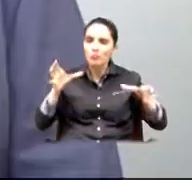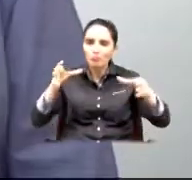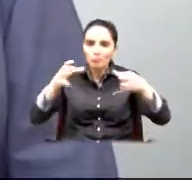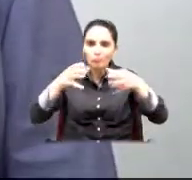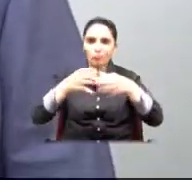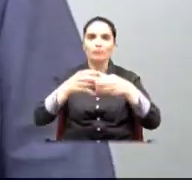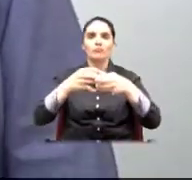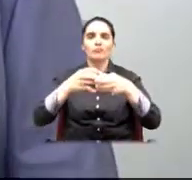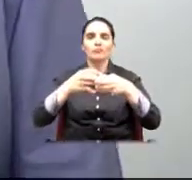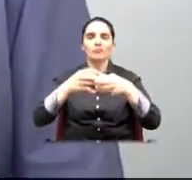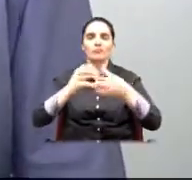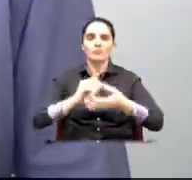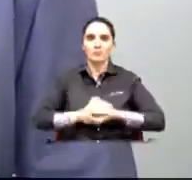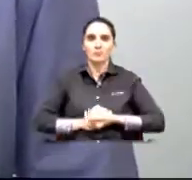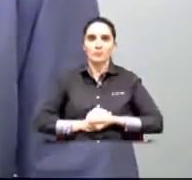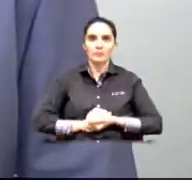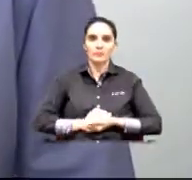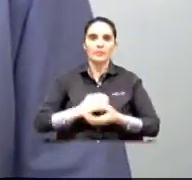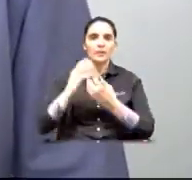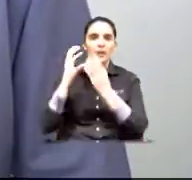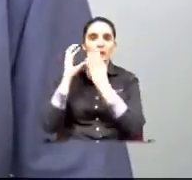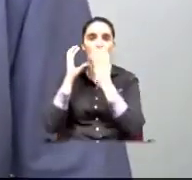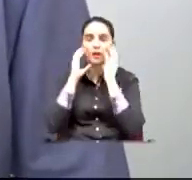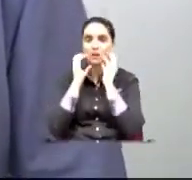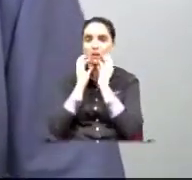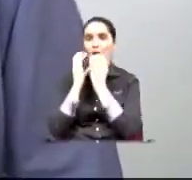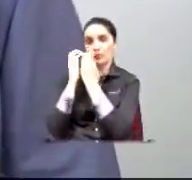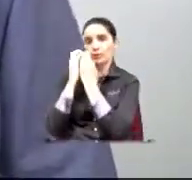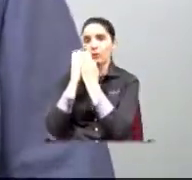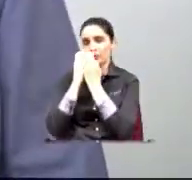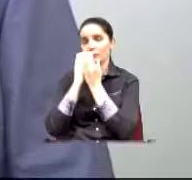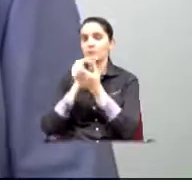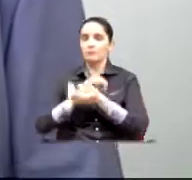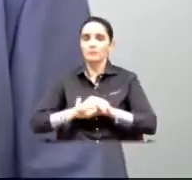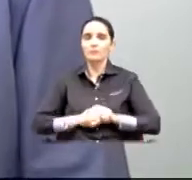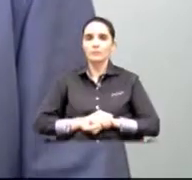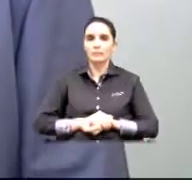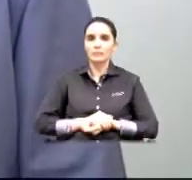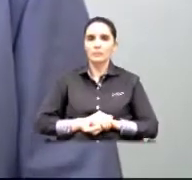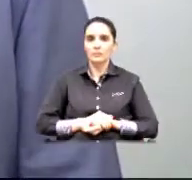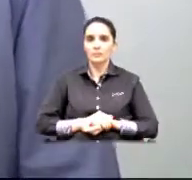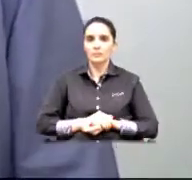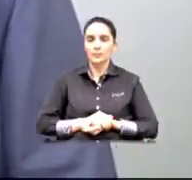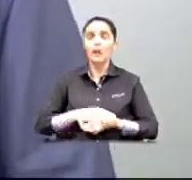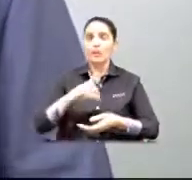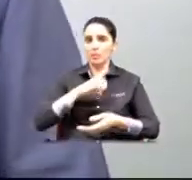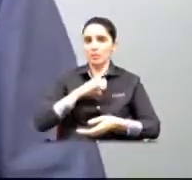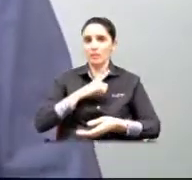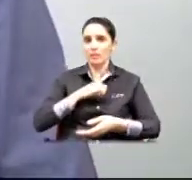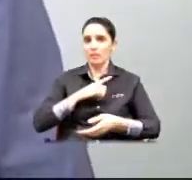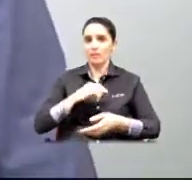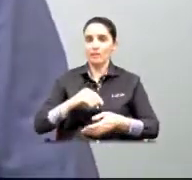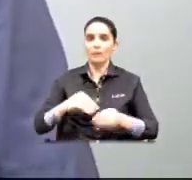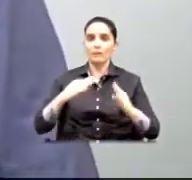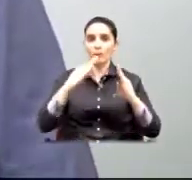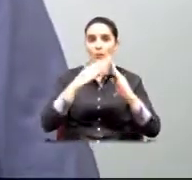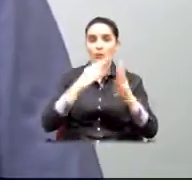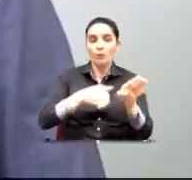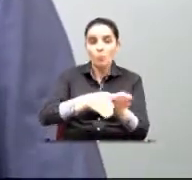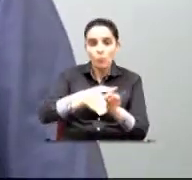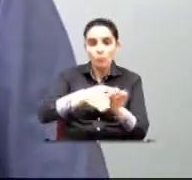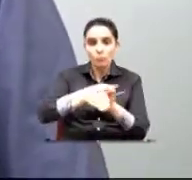durante o começo do meu mandato, nesses 9 meses aqui, eu recebi o pessoal da Casa dos Conselhos e aprendi mais uma. Não